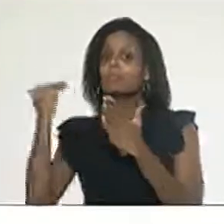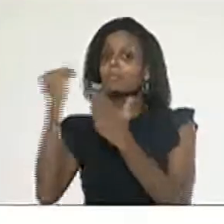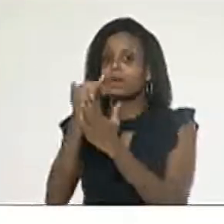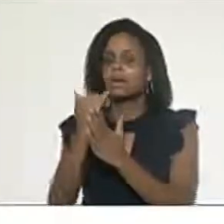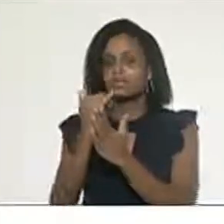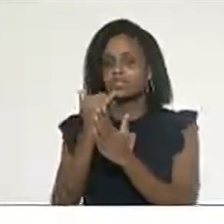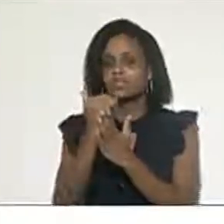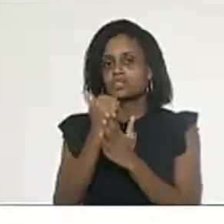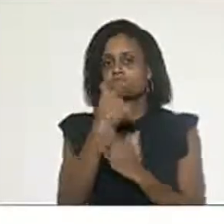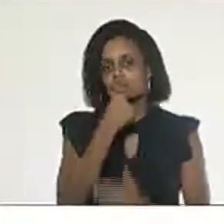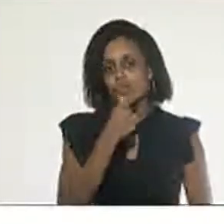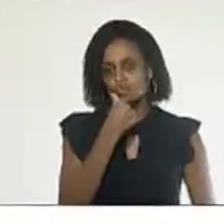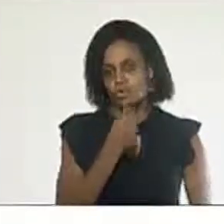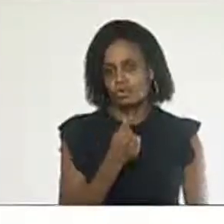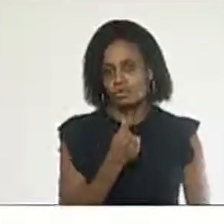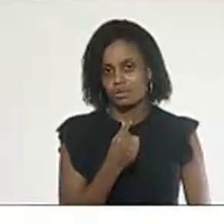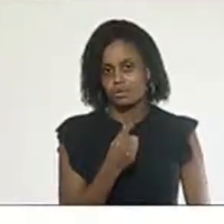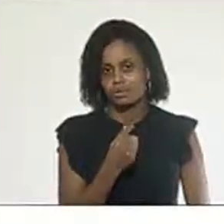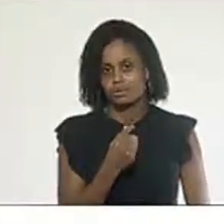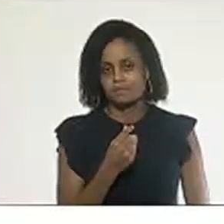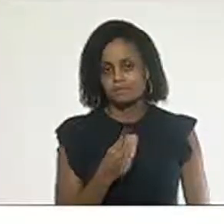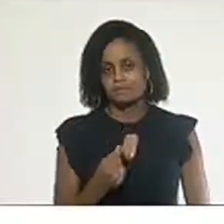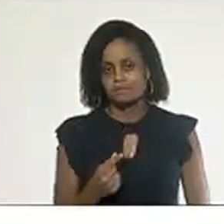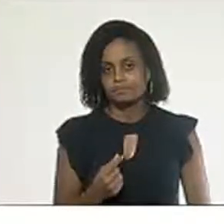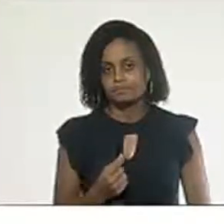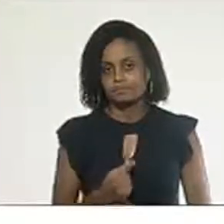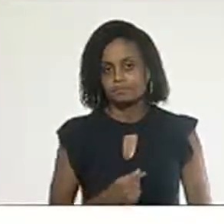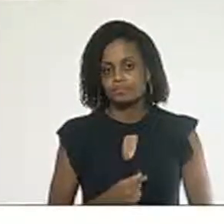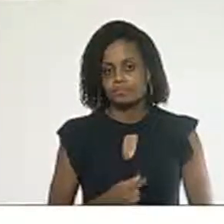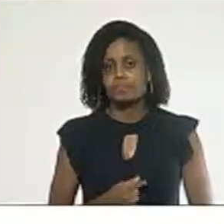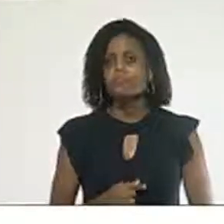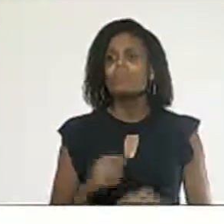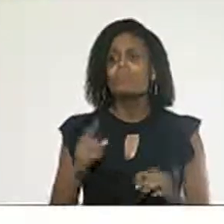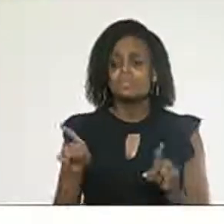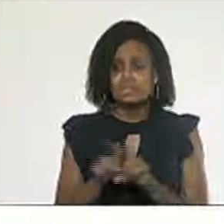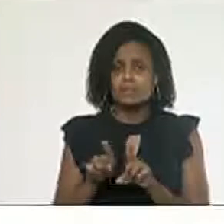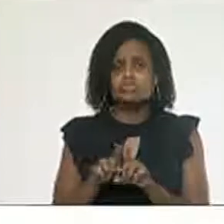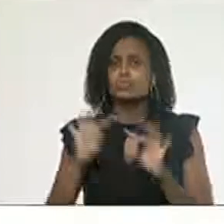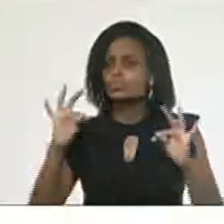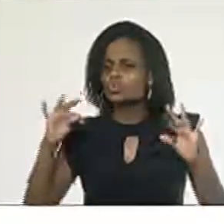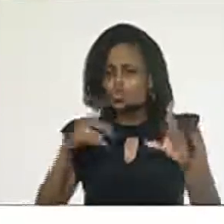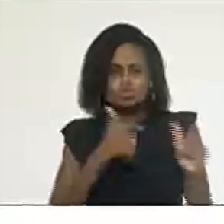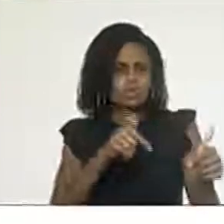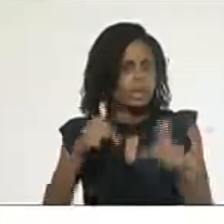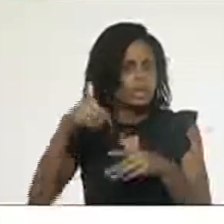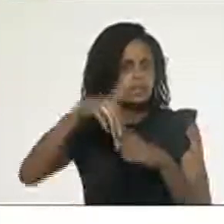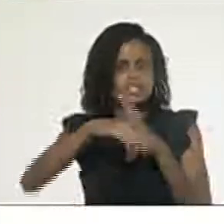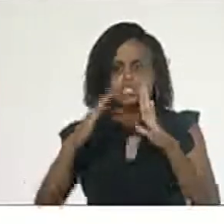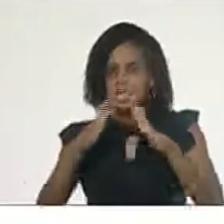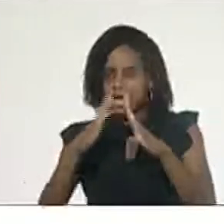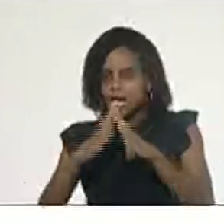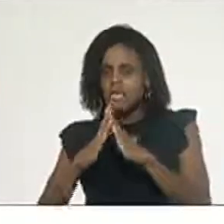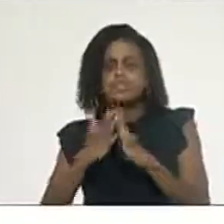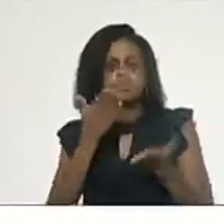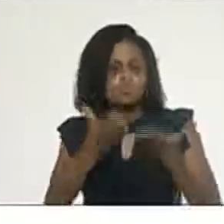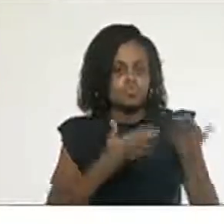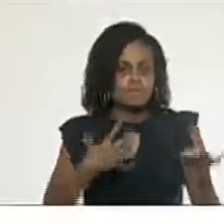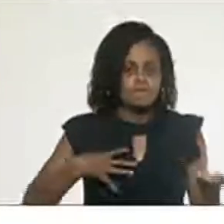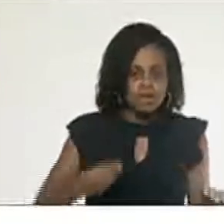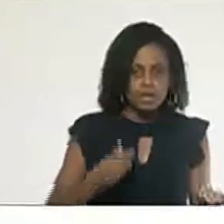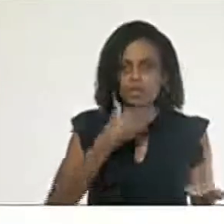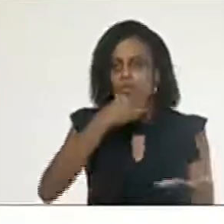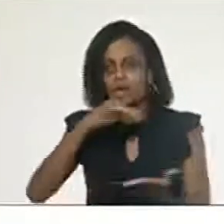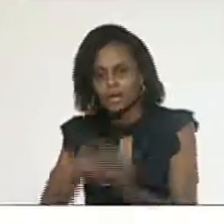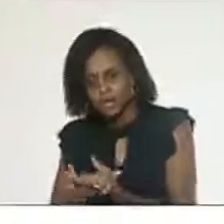em consideração todas as suas demandas dentro de casa, para cuidar dos filhos, para cuidar do próprio marido ou